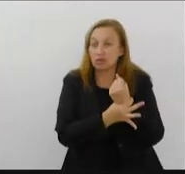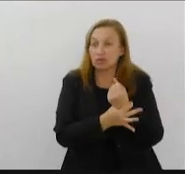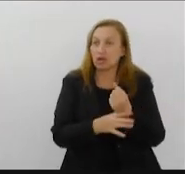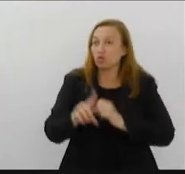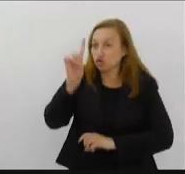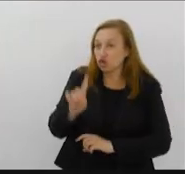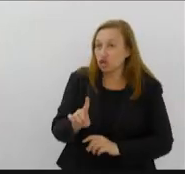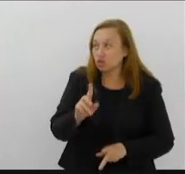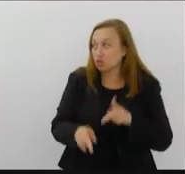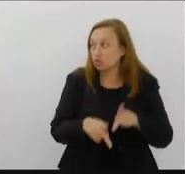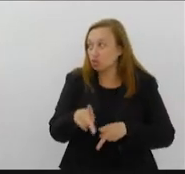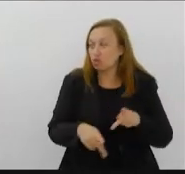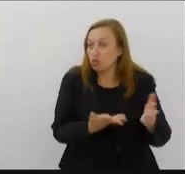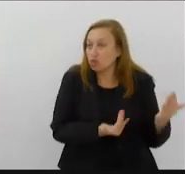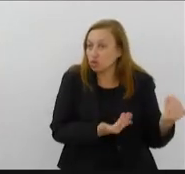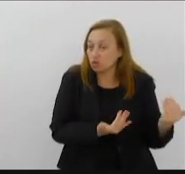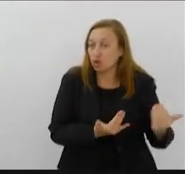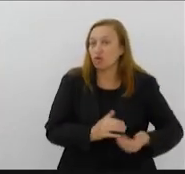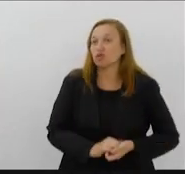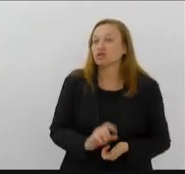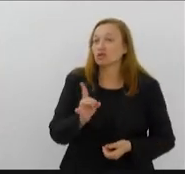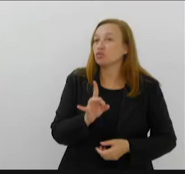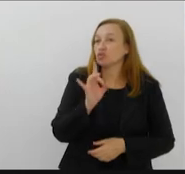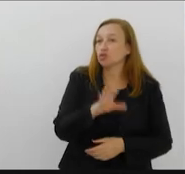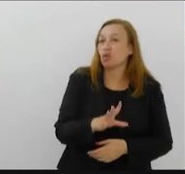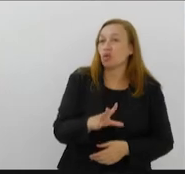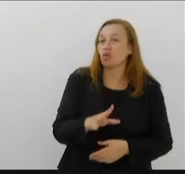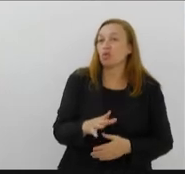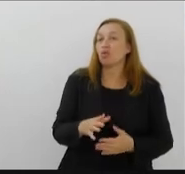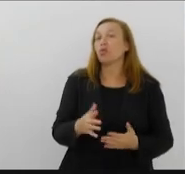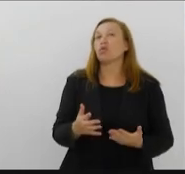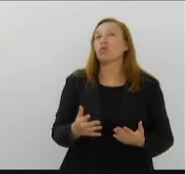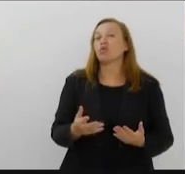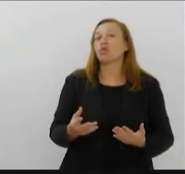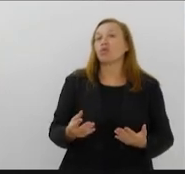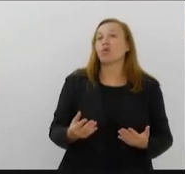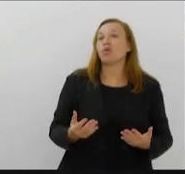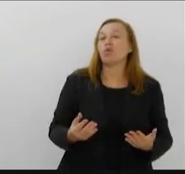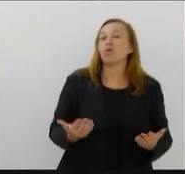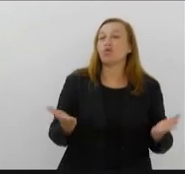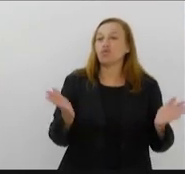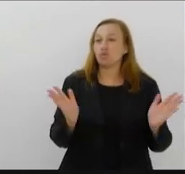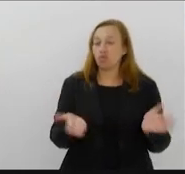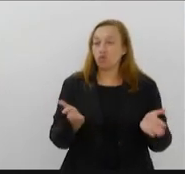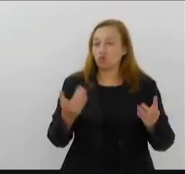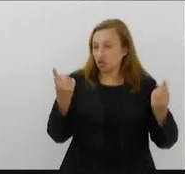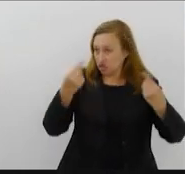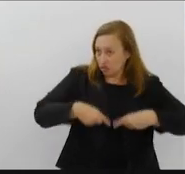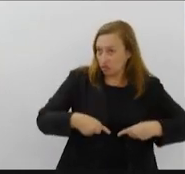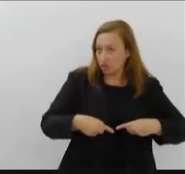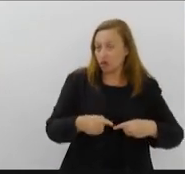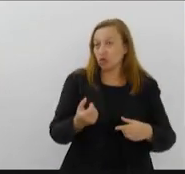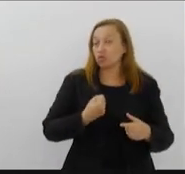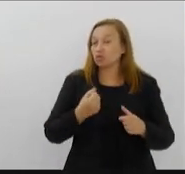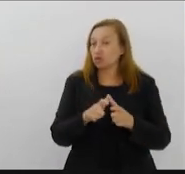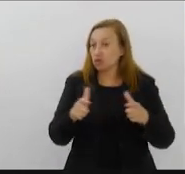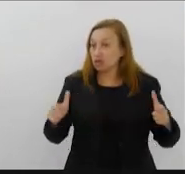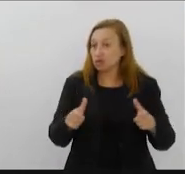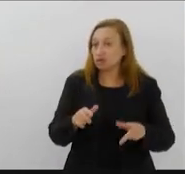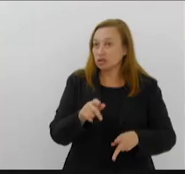da população jovem é semear não só um presente que já é desafiador para essa juventude, que a maior parte das pessoas aqui